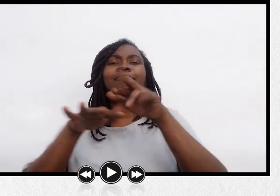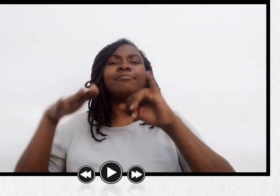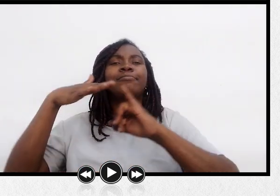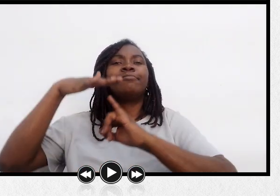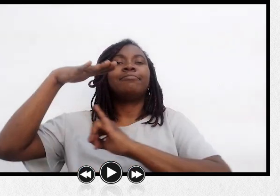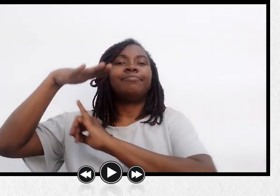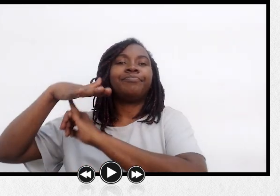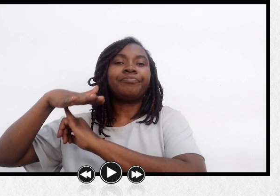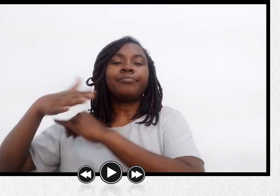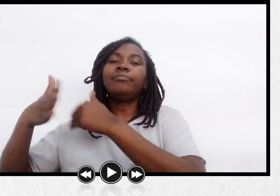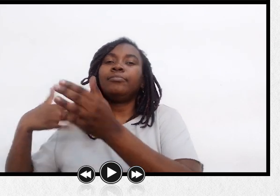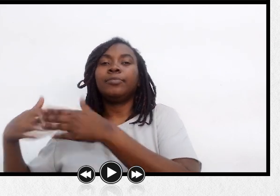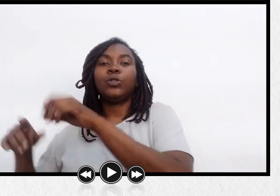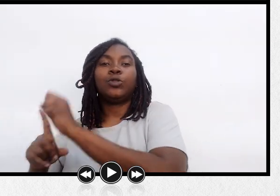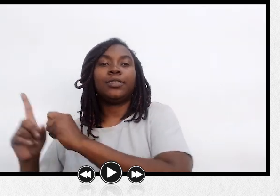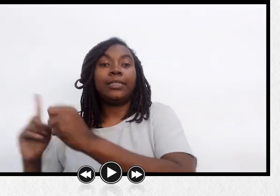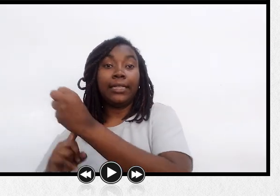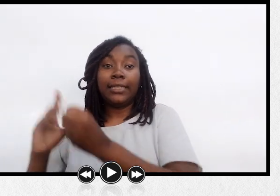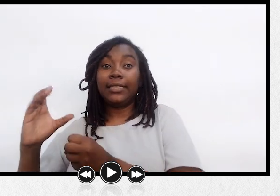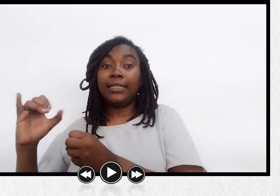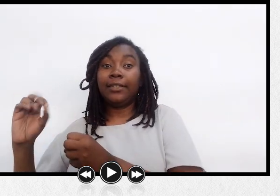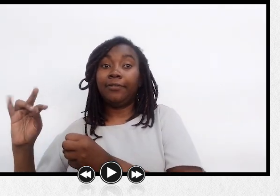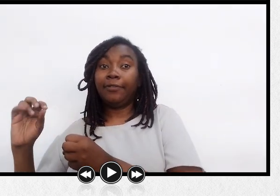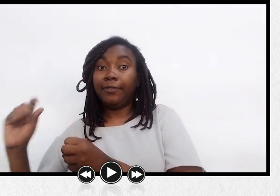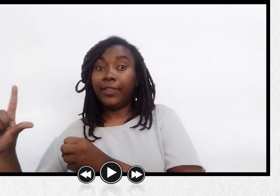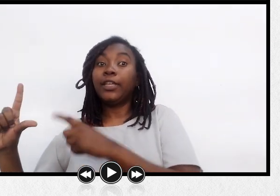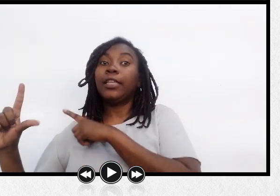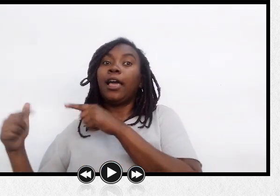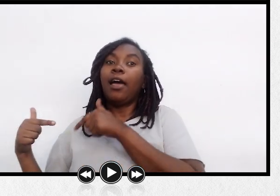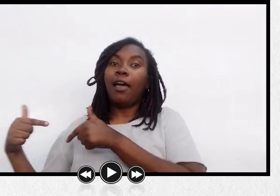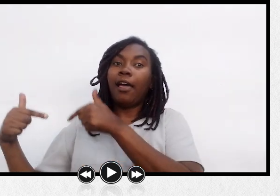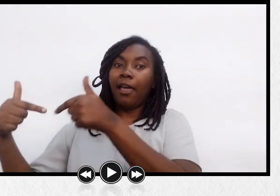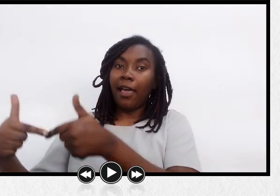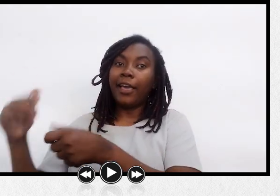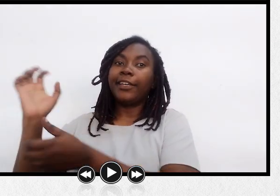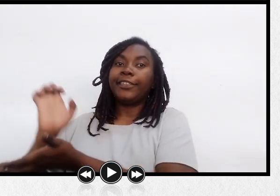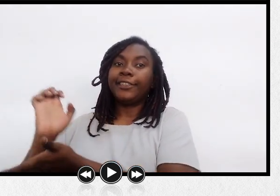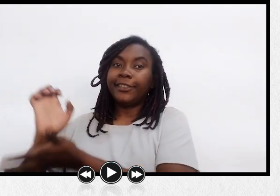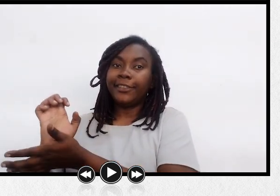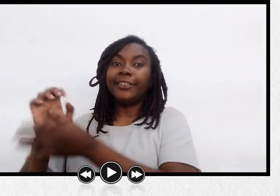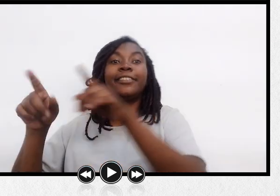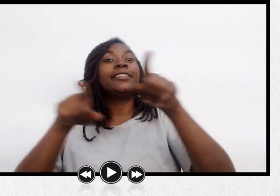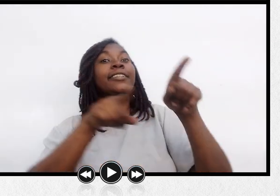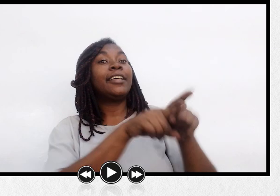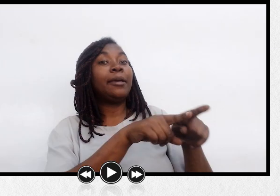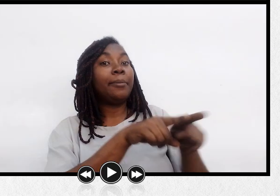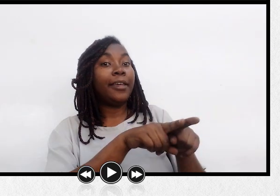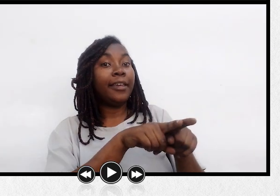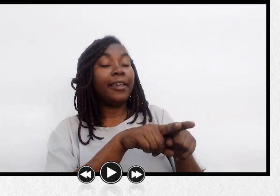diversos entes, tanto da sociedade civil que tenha atuação no Estado, como